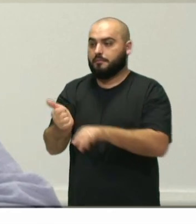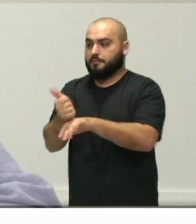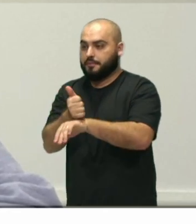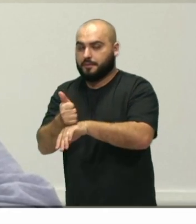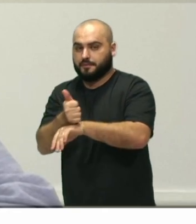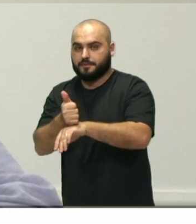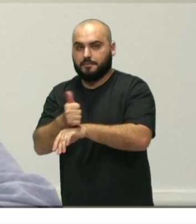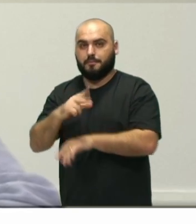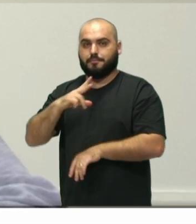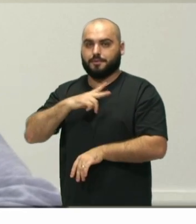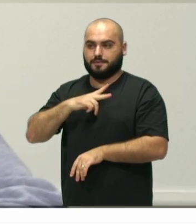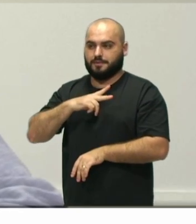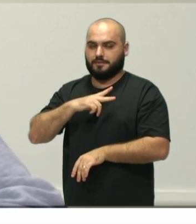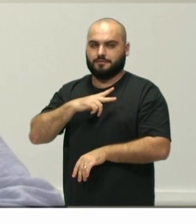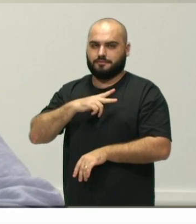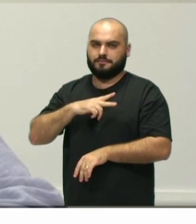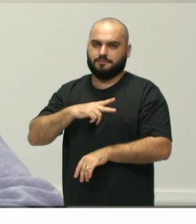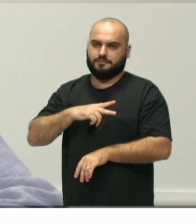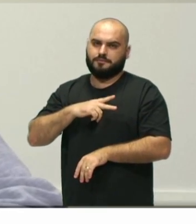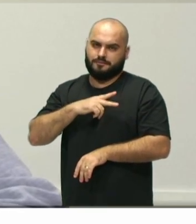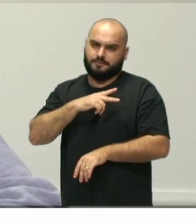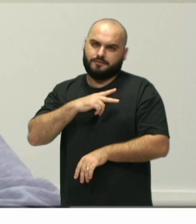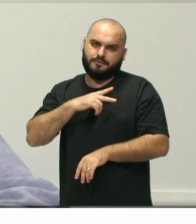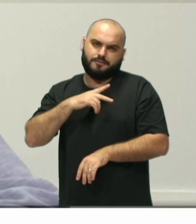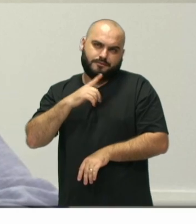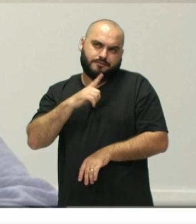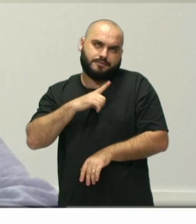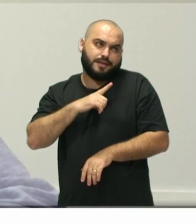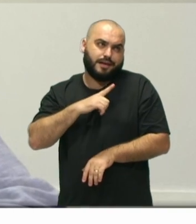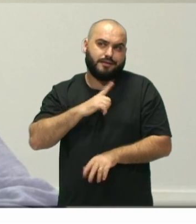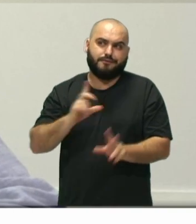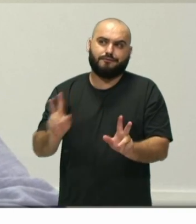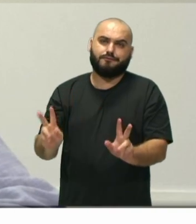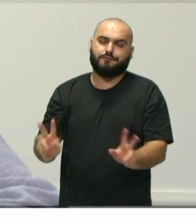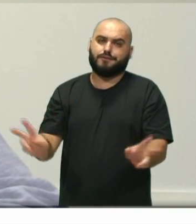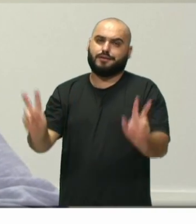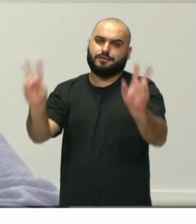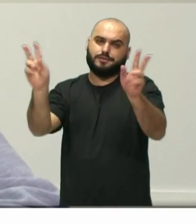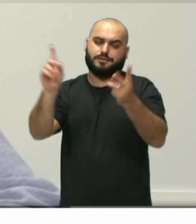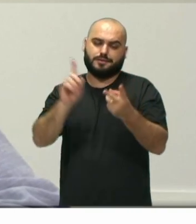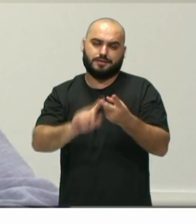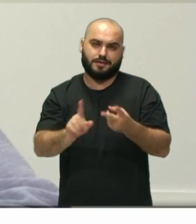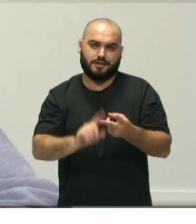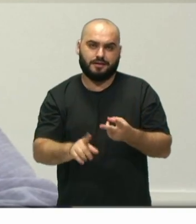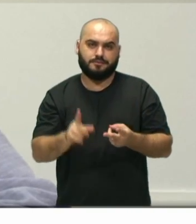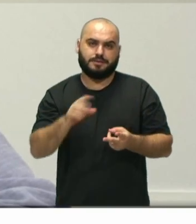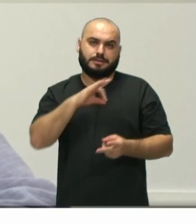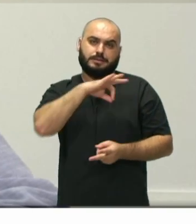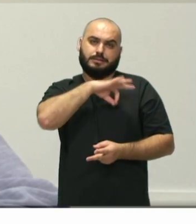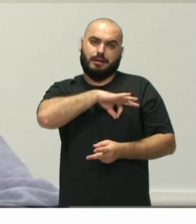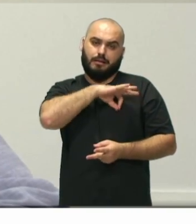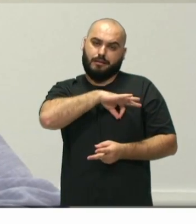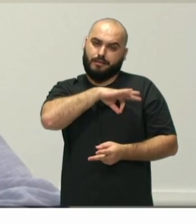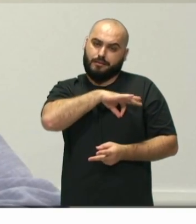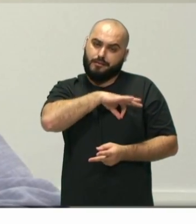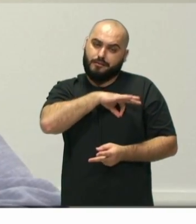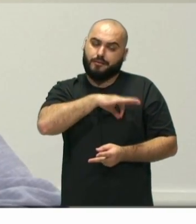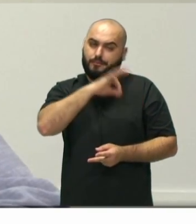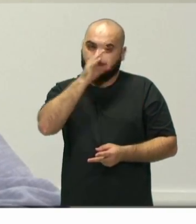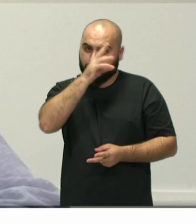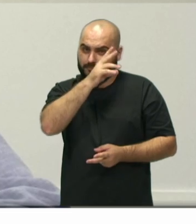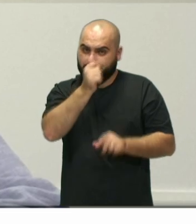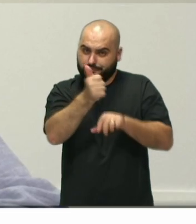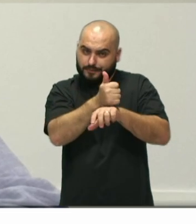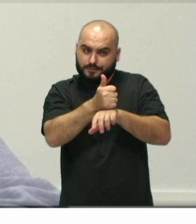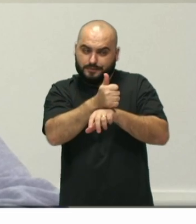com o meio privado. É claro que isso vai ter que vir pela questão da valorização, vai ter que vir pela questão do salário, né? Desses profissionais, a gente